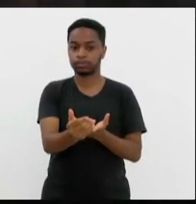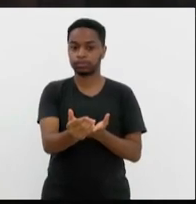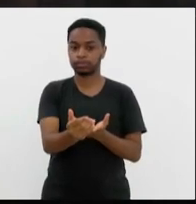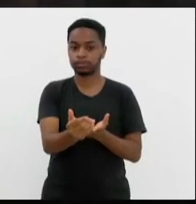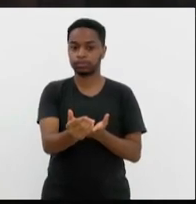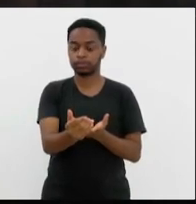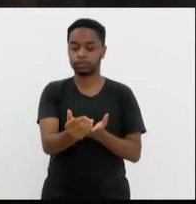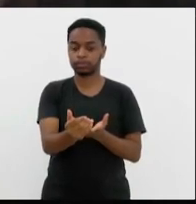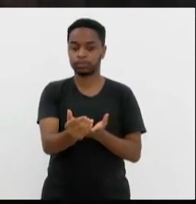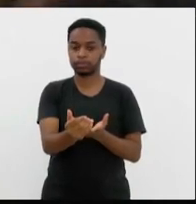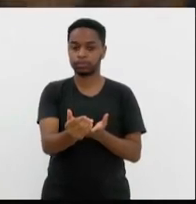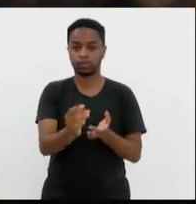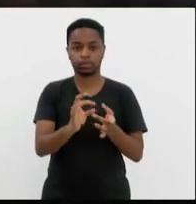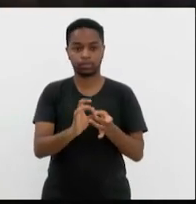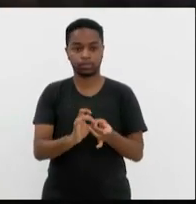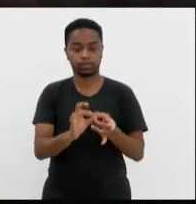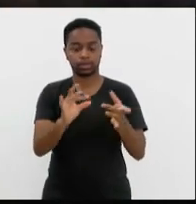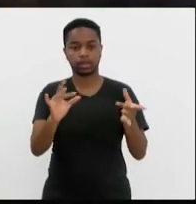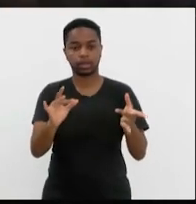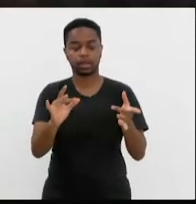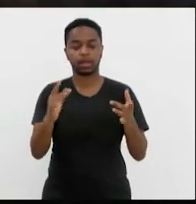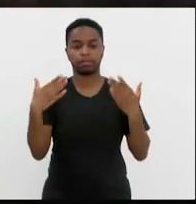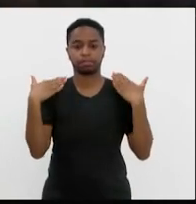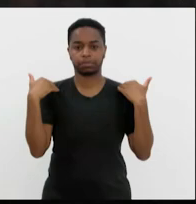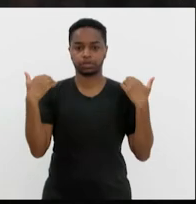saidinha de final de ano